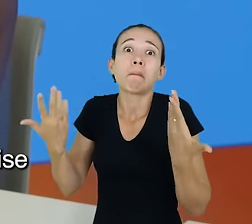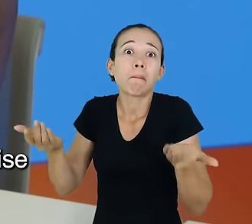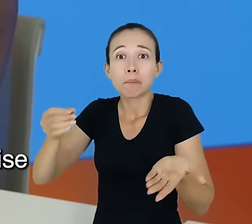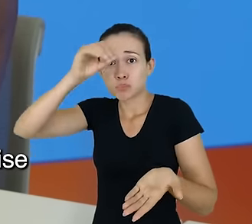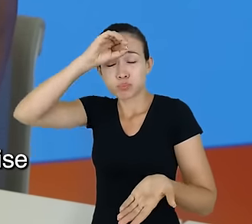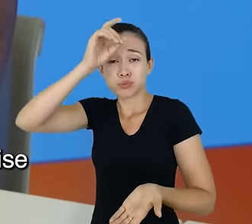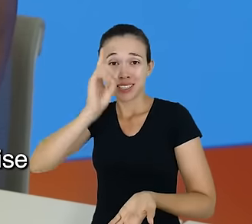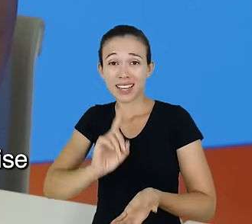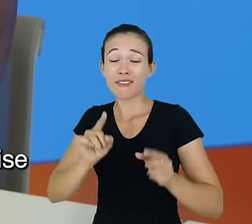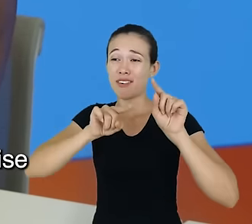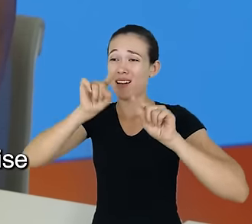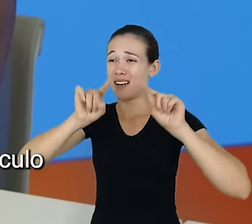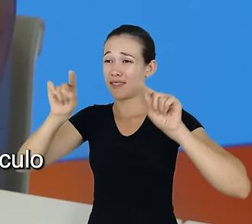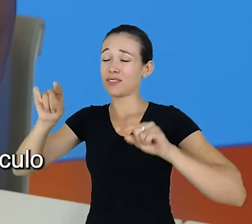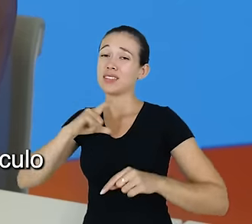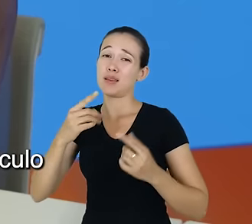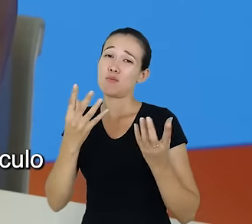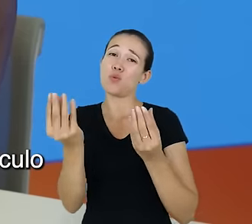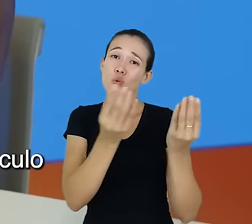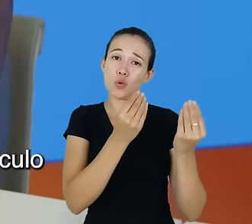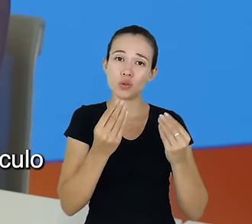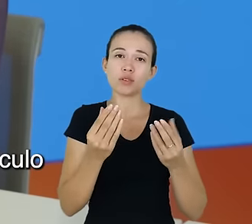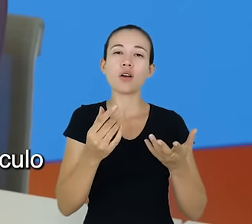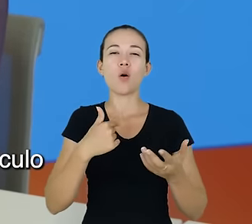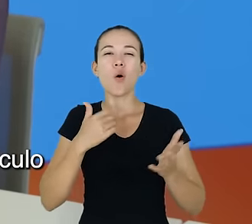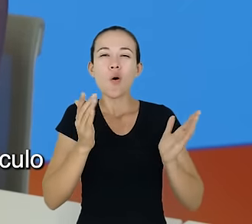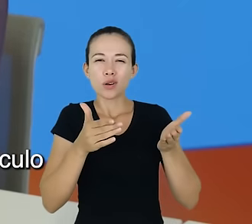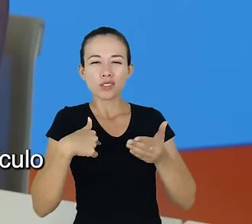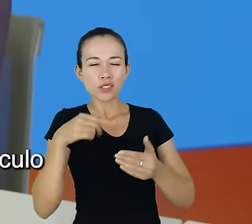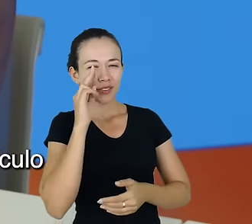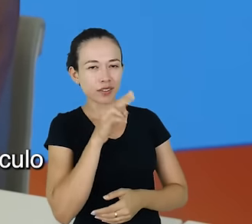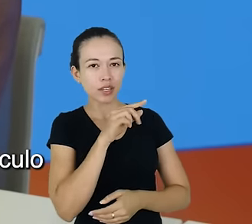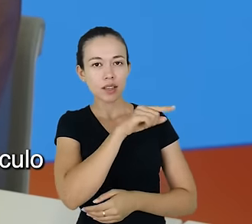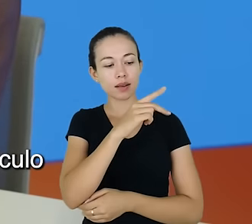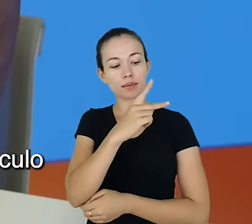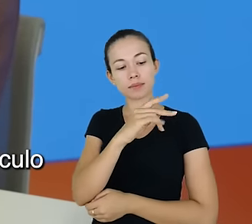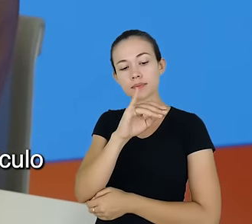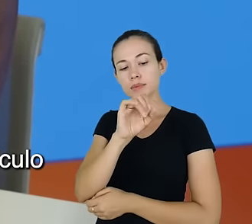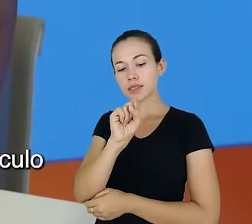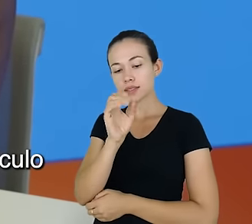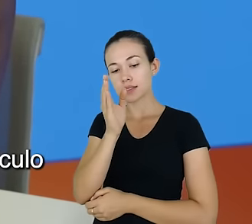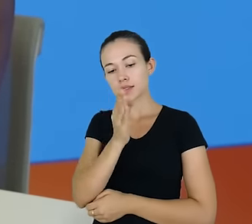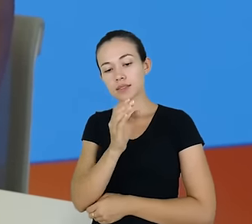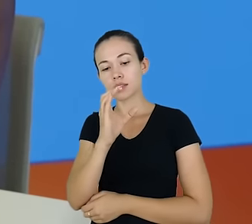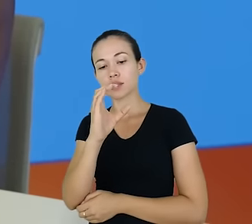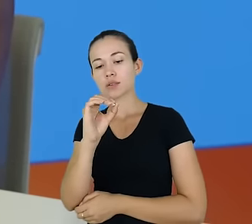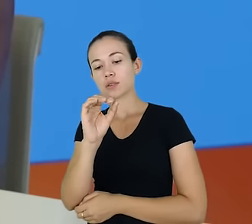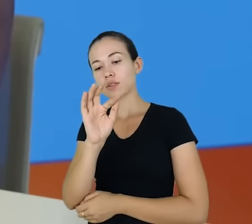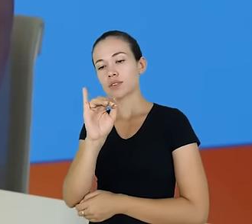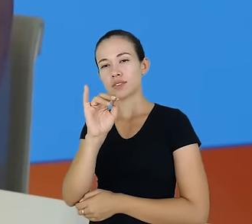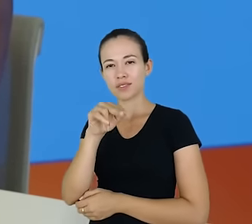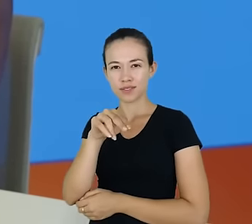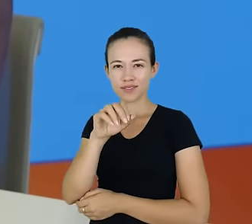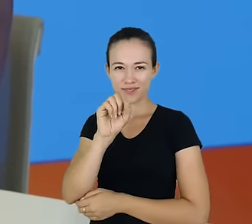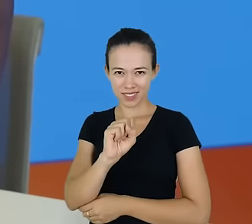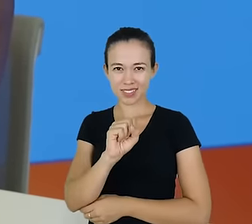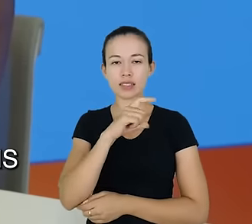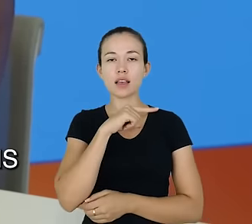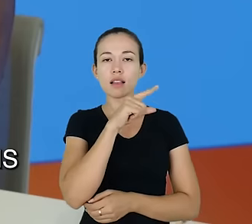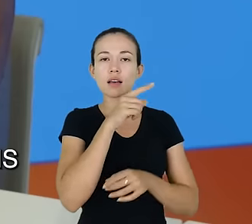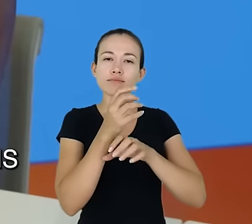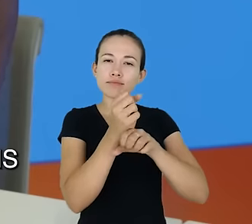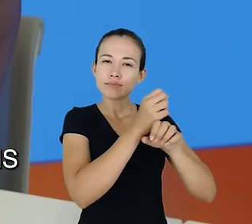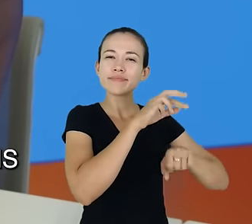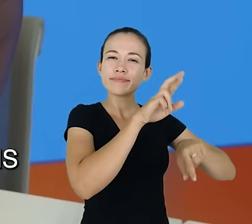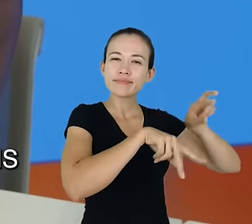uma análise de PIS eic Confins onde a gente trabalha com base de cálculo distinta que o sistema eles vão fazer alguns ajustes E